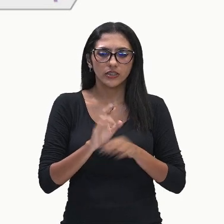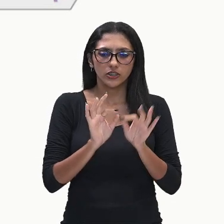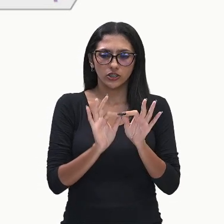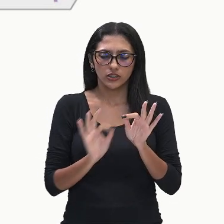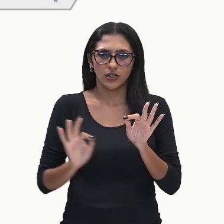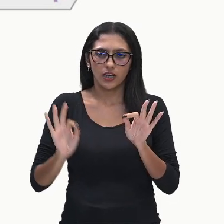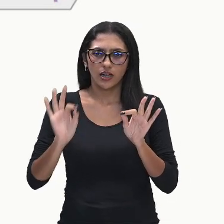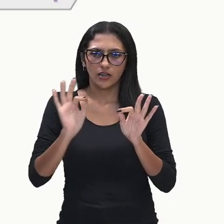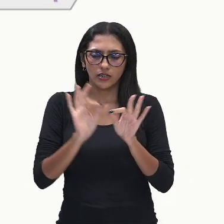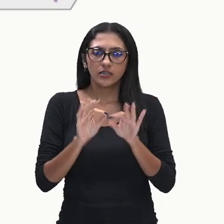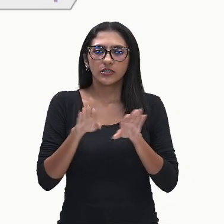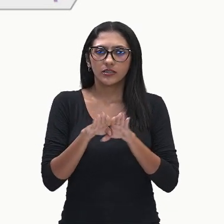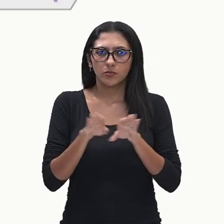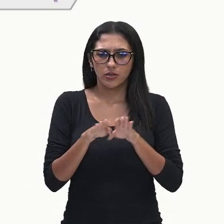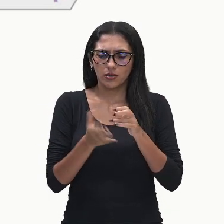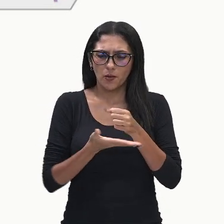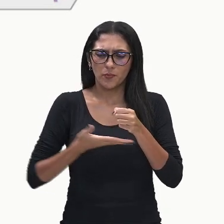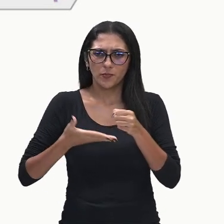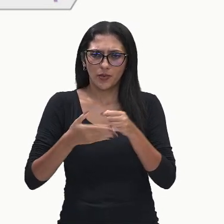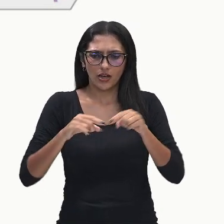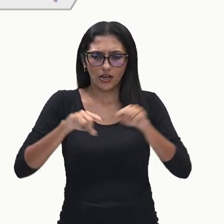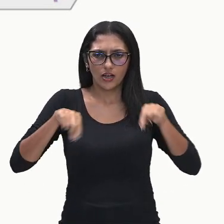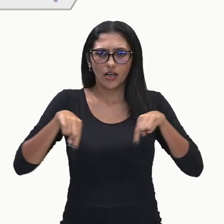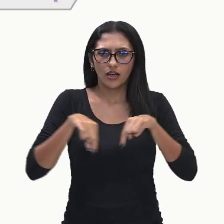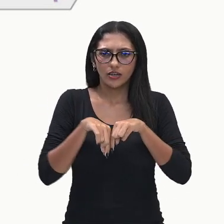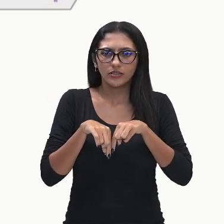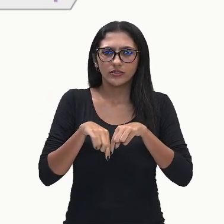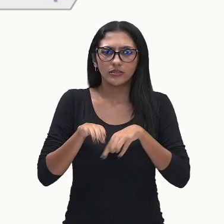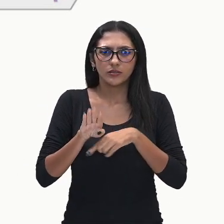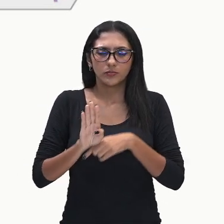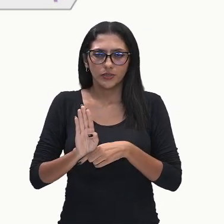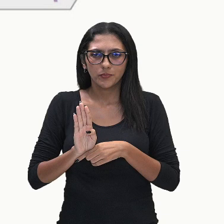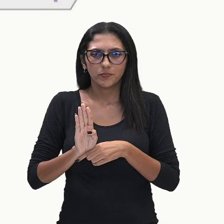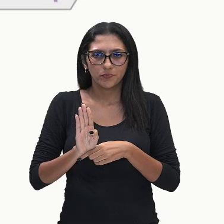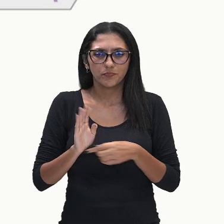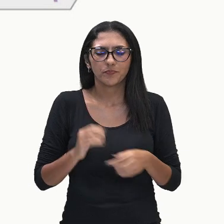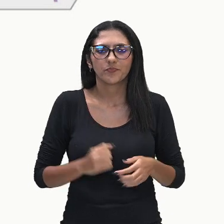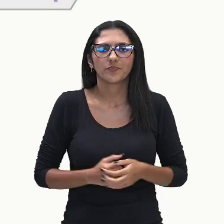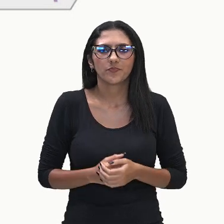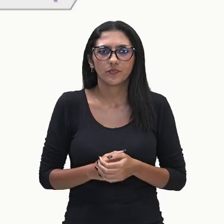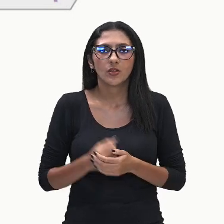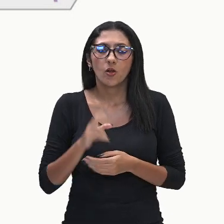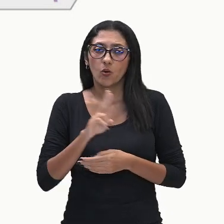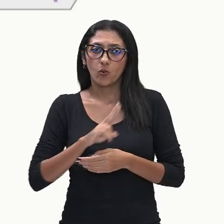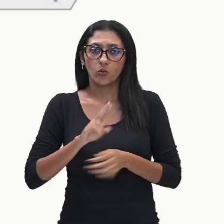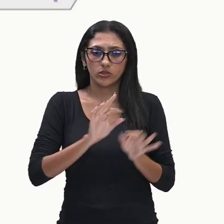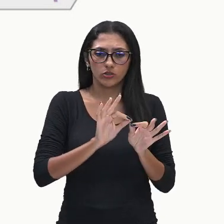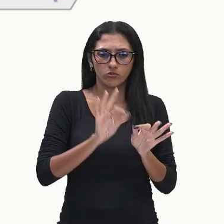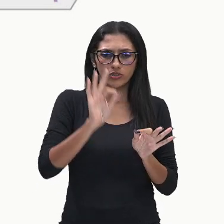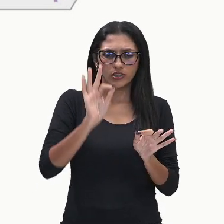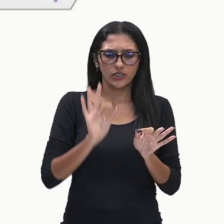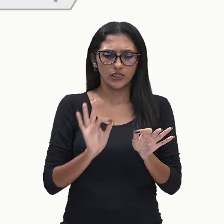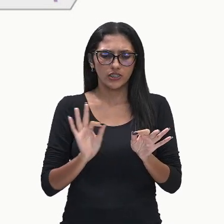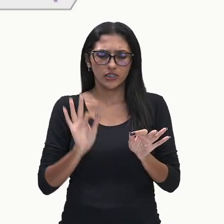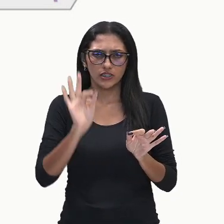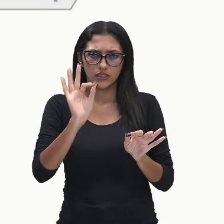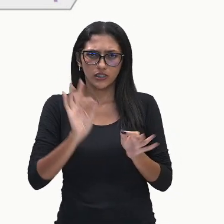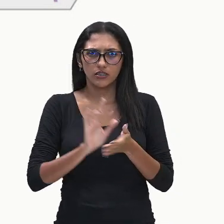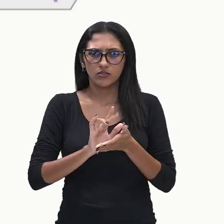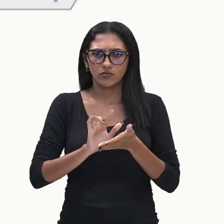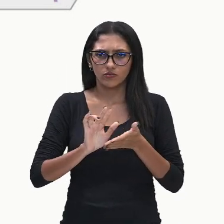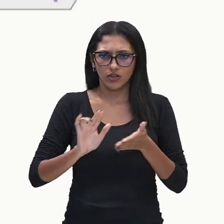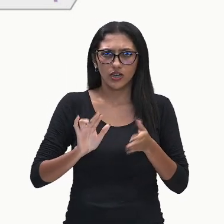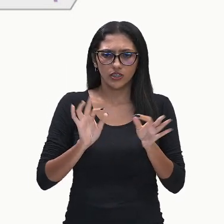plano. O cone será formado por segmentos de reta unindo o ponto P aos pontos do círculo.